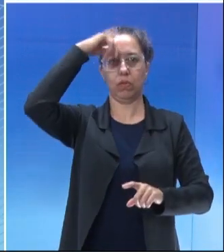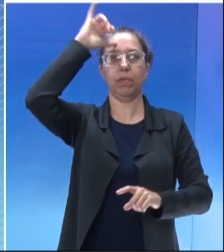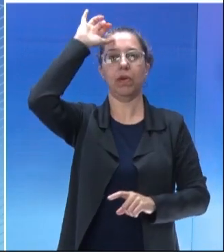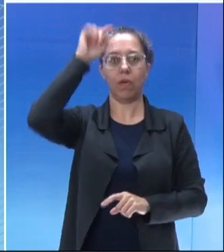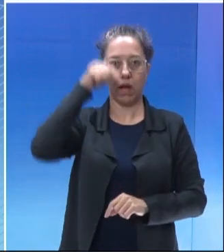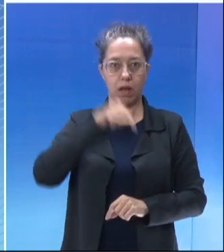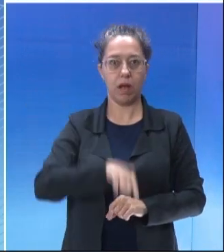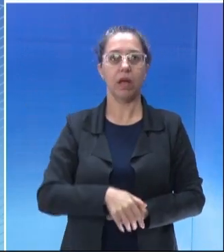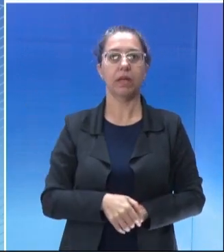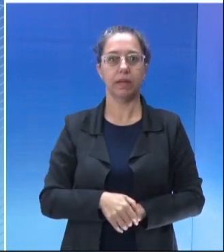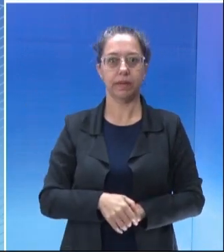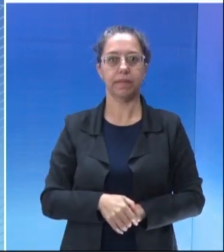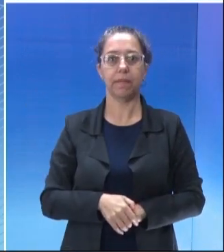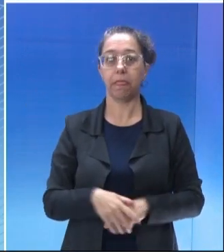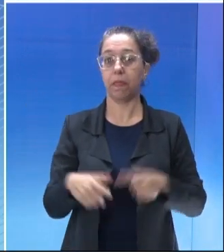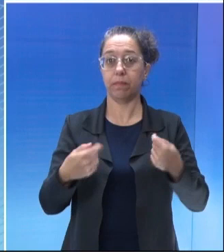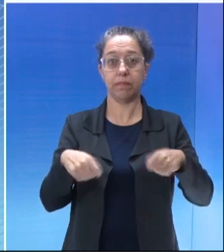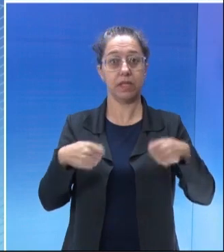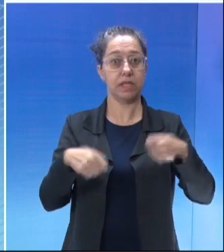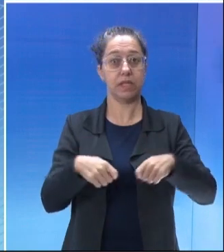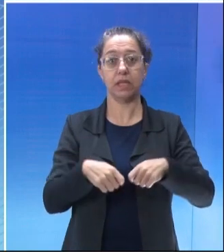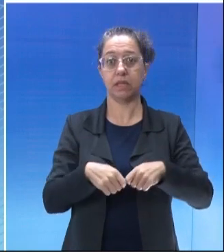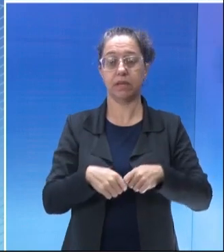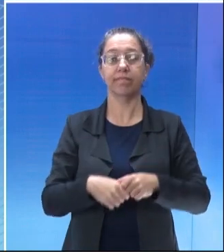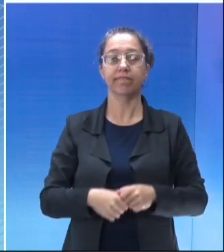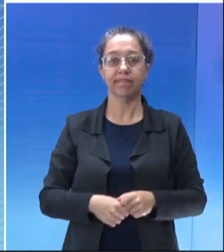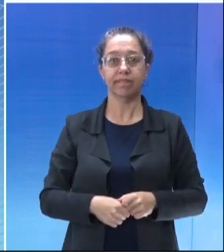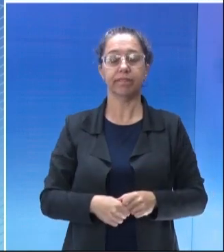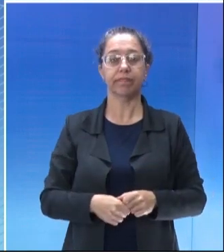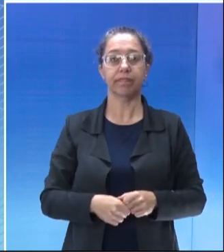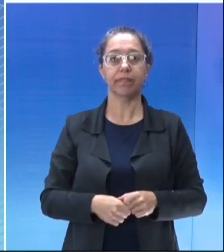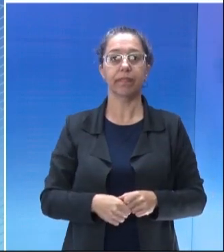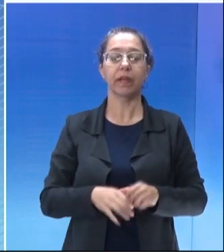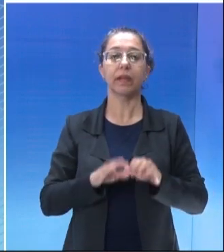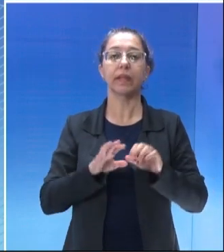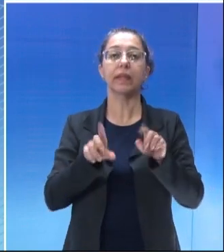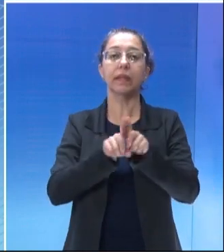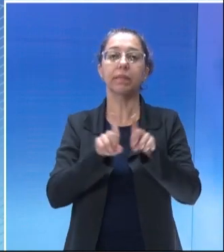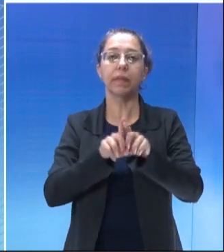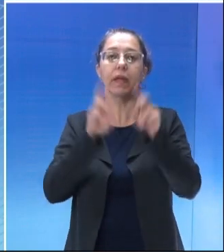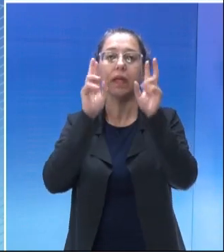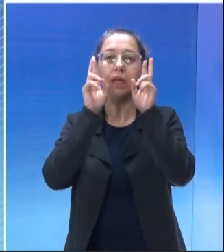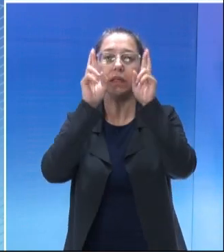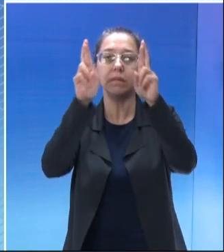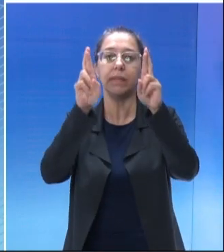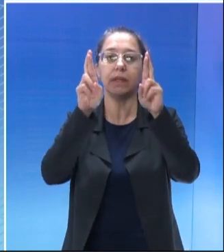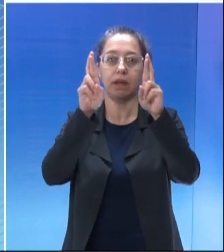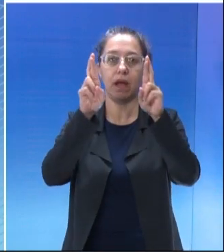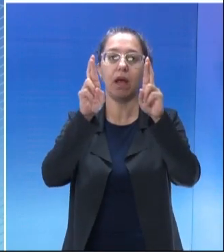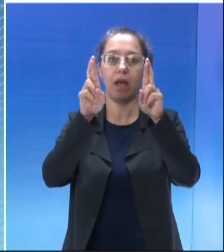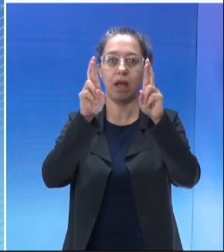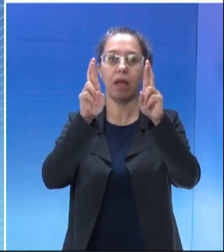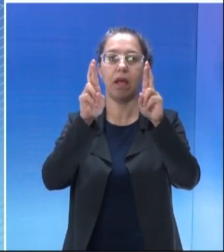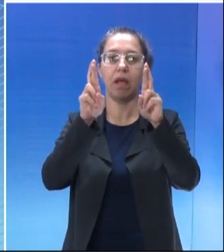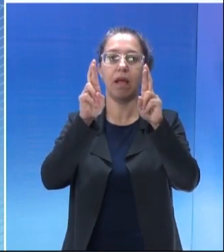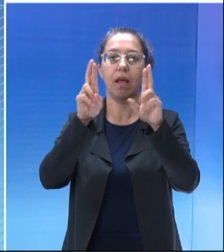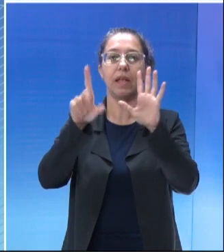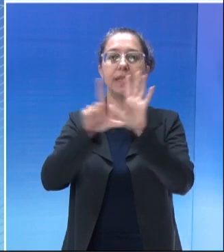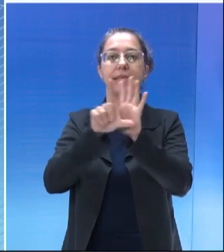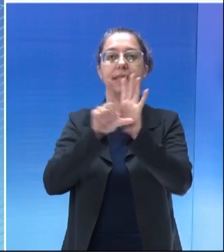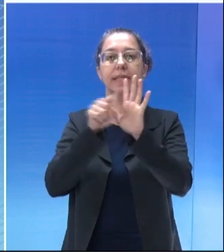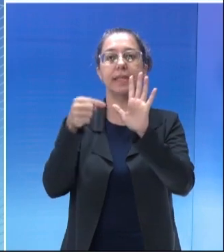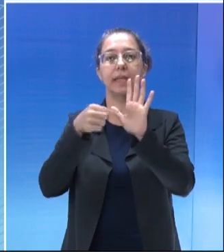fazer com que essa terra cumpra a sua função social. Também respeite a legislação trabalhista e a